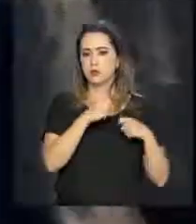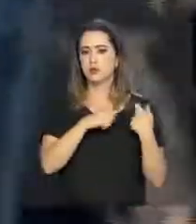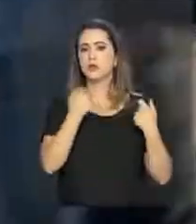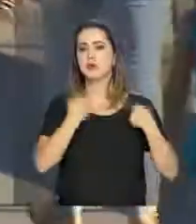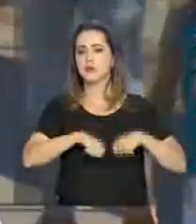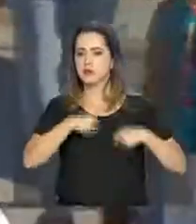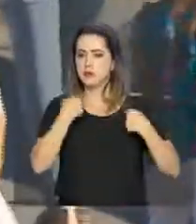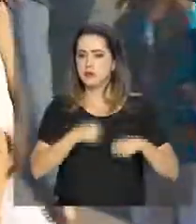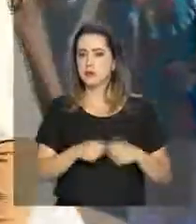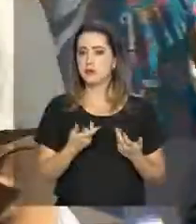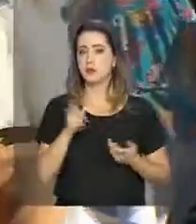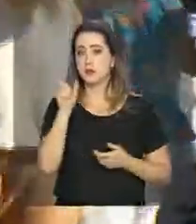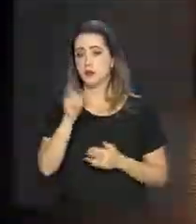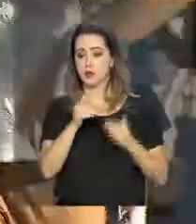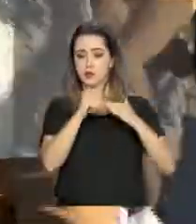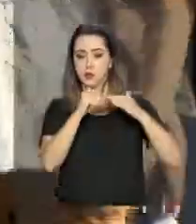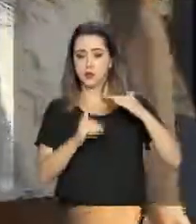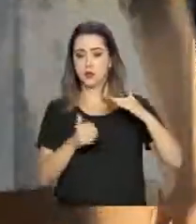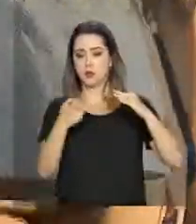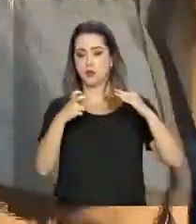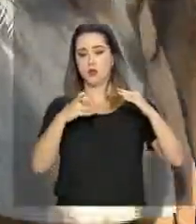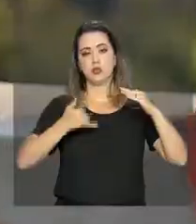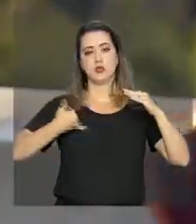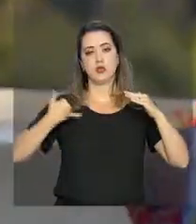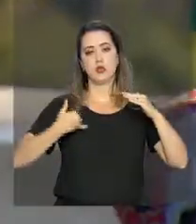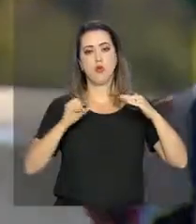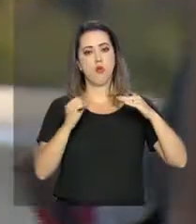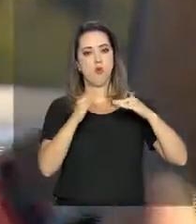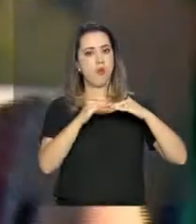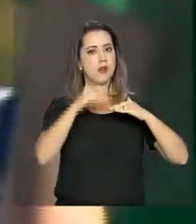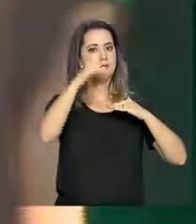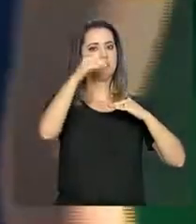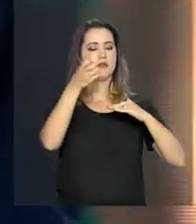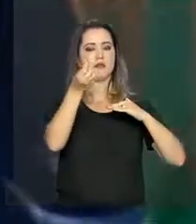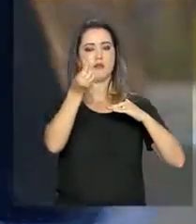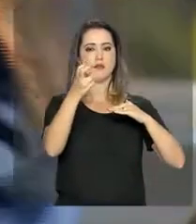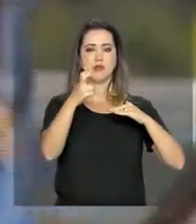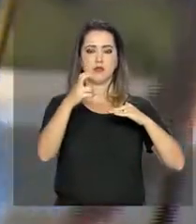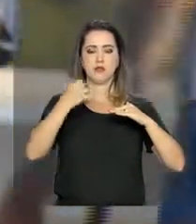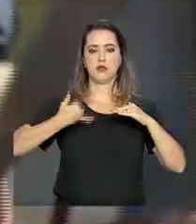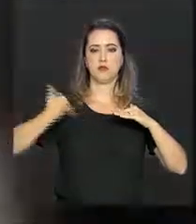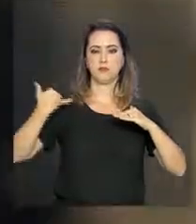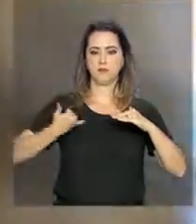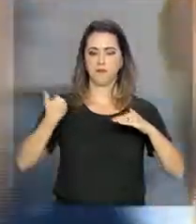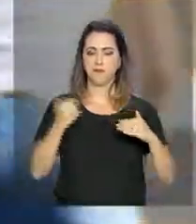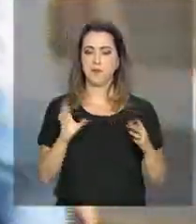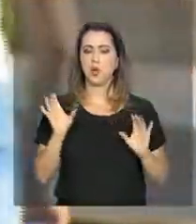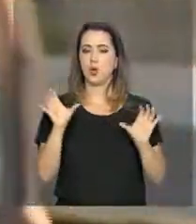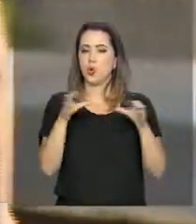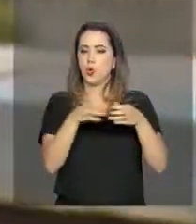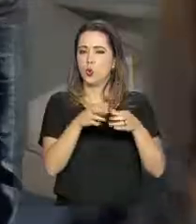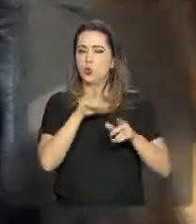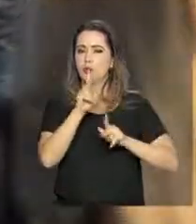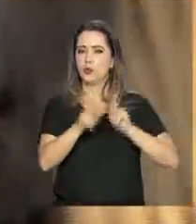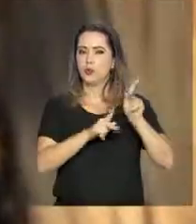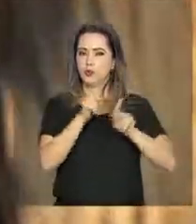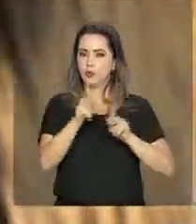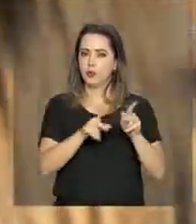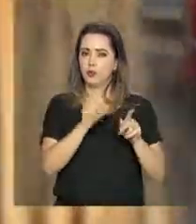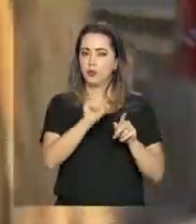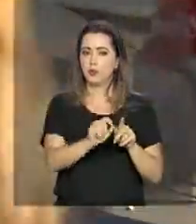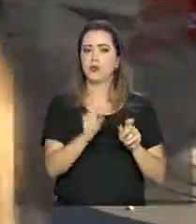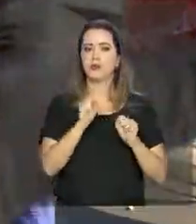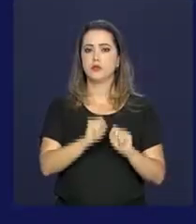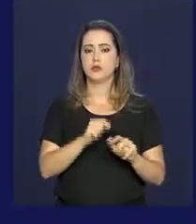dependentes pessoas com menos de 15 anos ou 65 anos ou mais ea parcela da população em idade